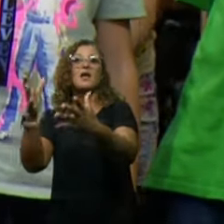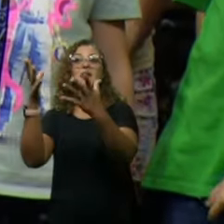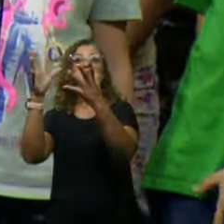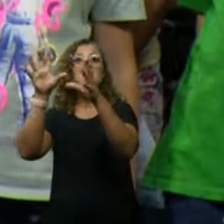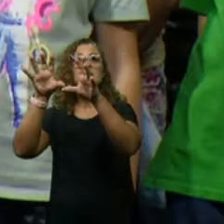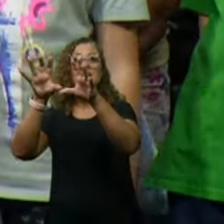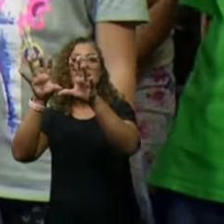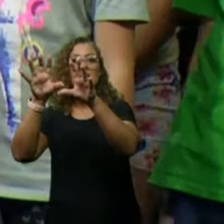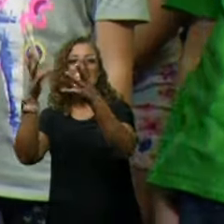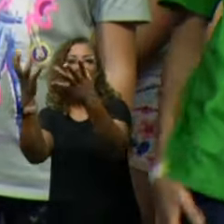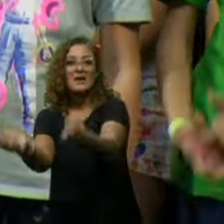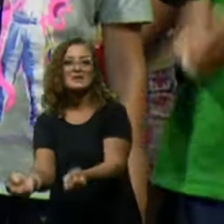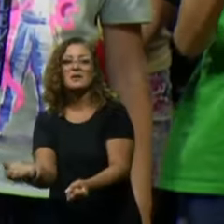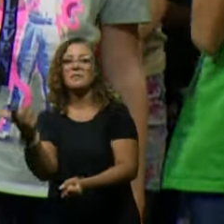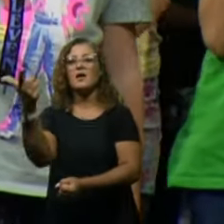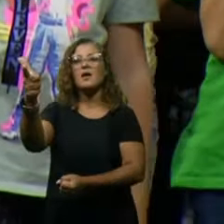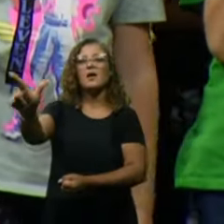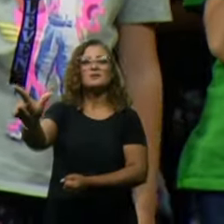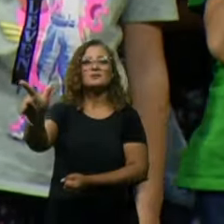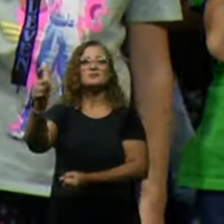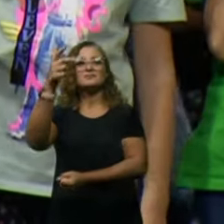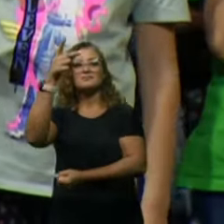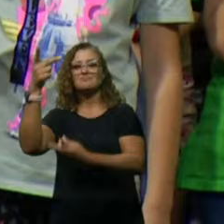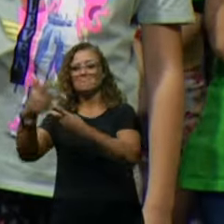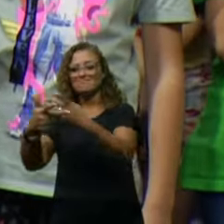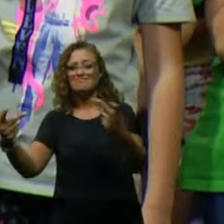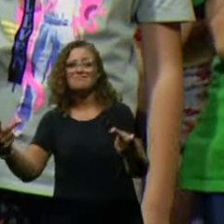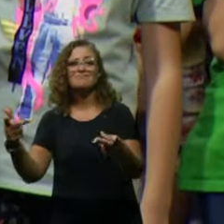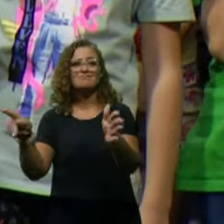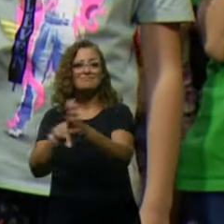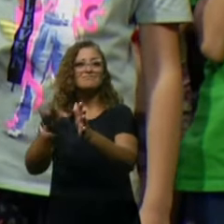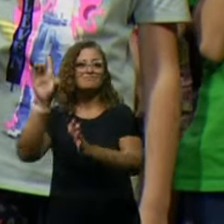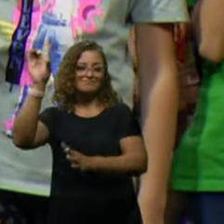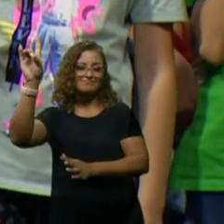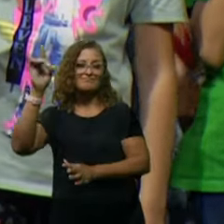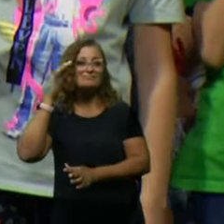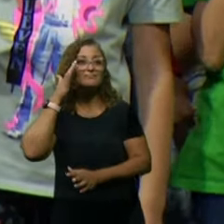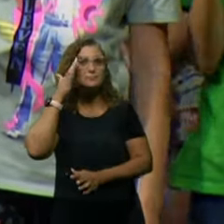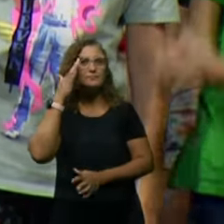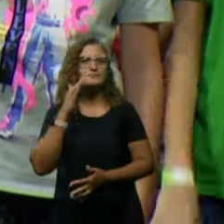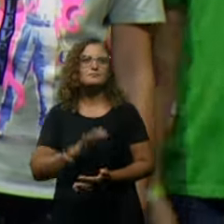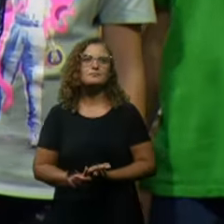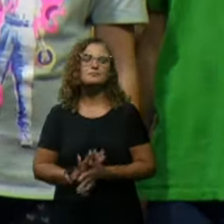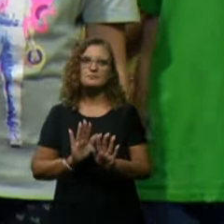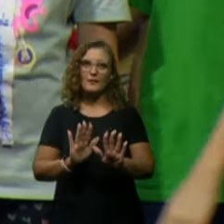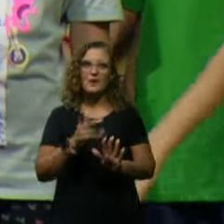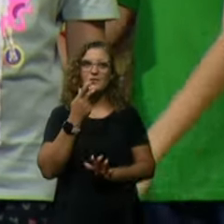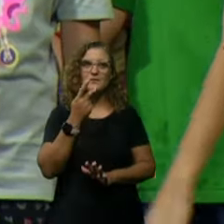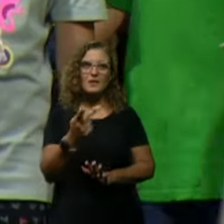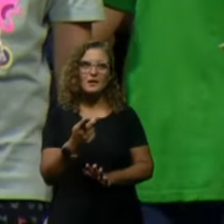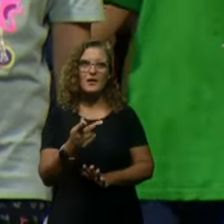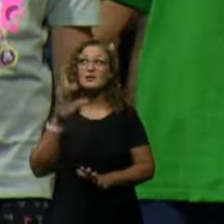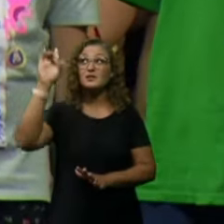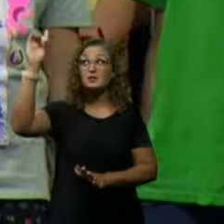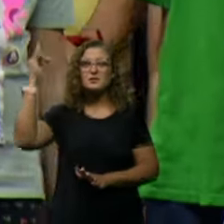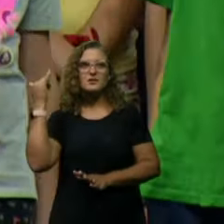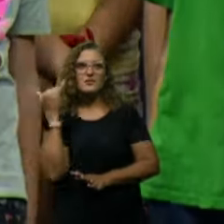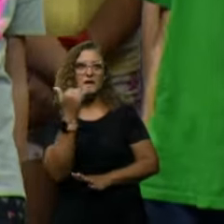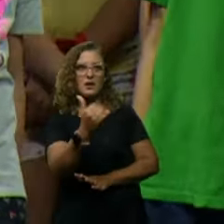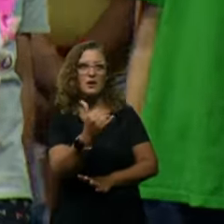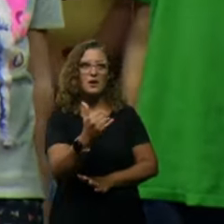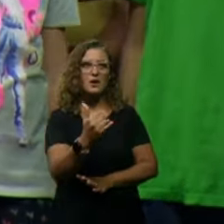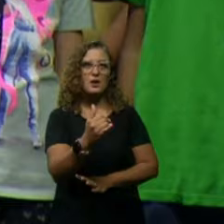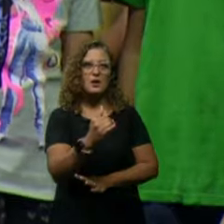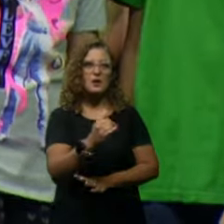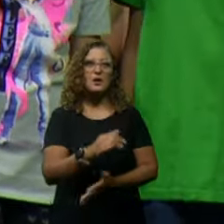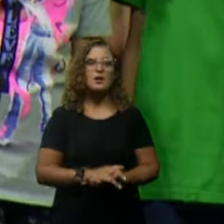E quando Deus desiste tira a mão do que é seu solta isso desculpa mas eu vou falar eu estou dizendo só porque você acha